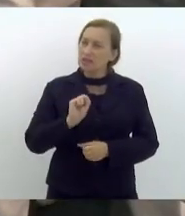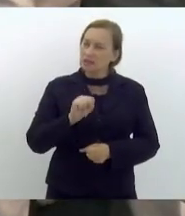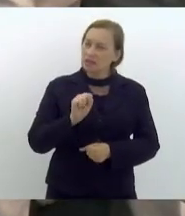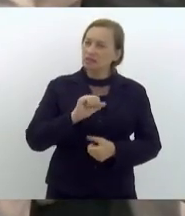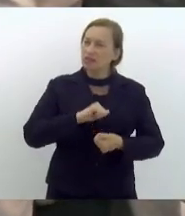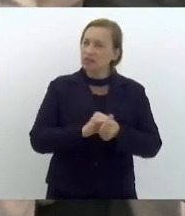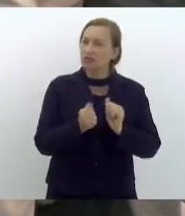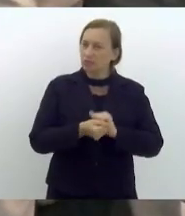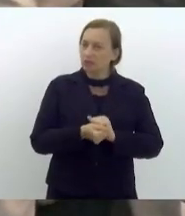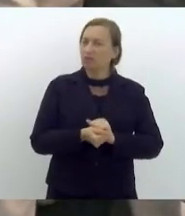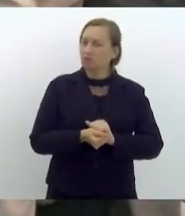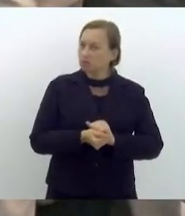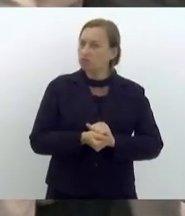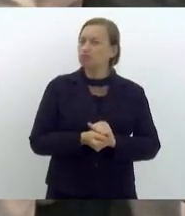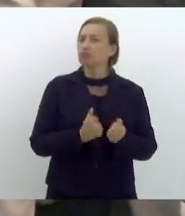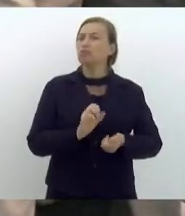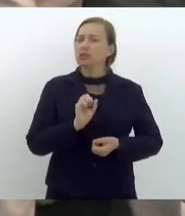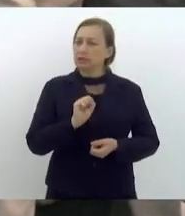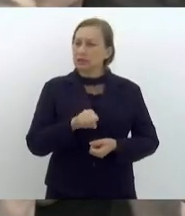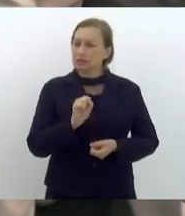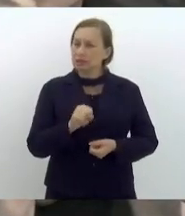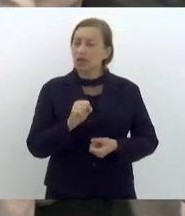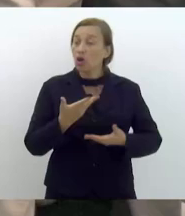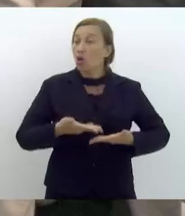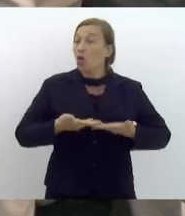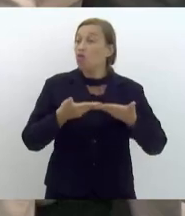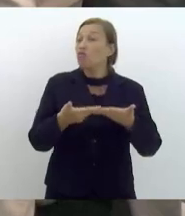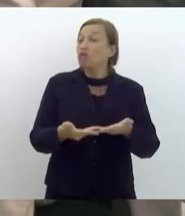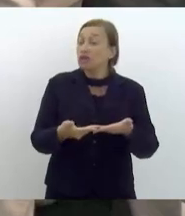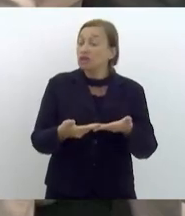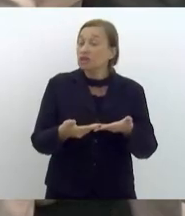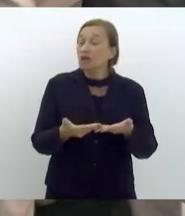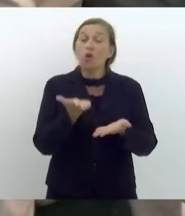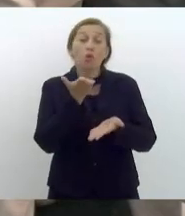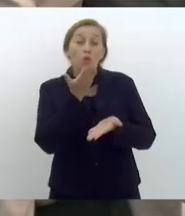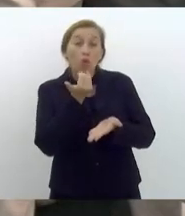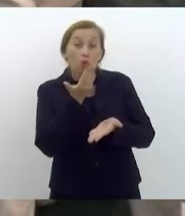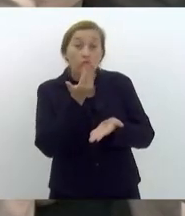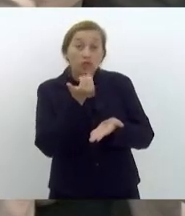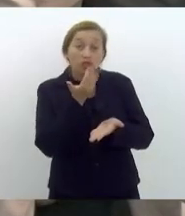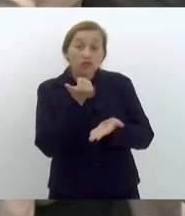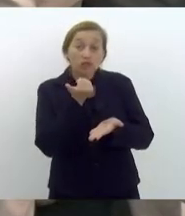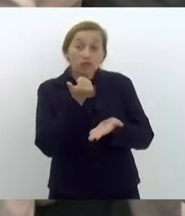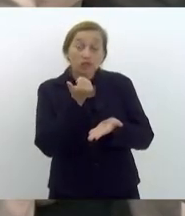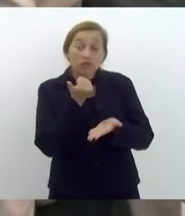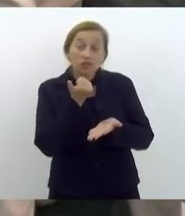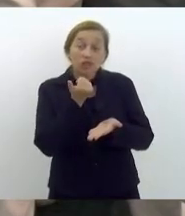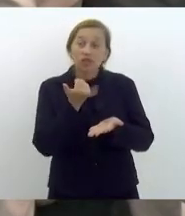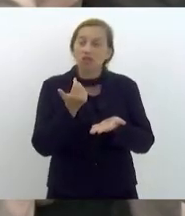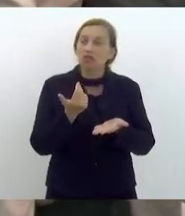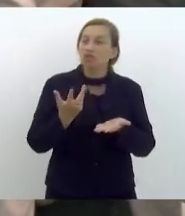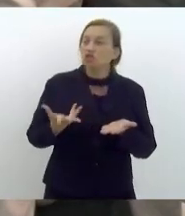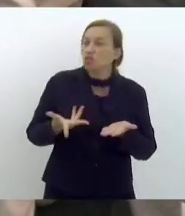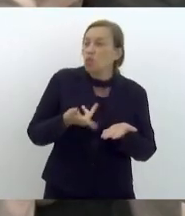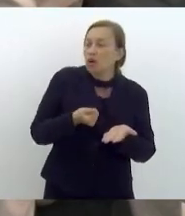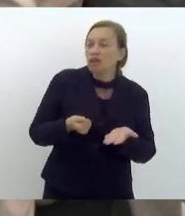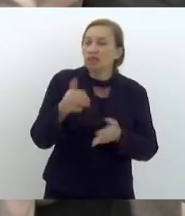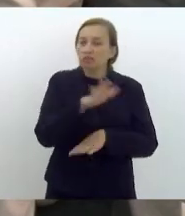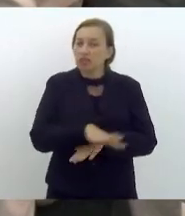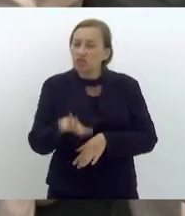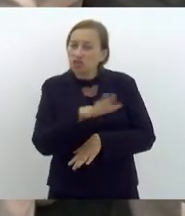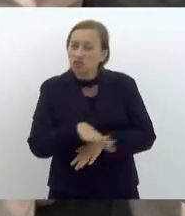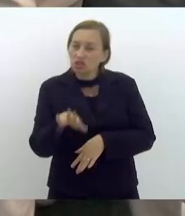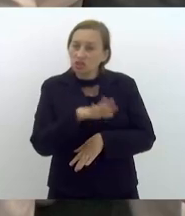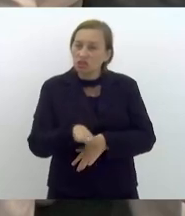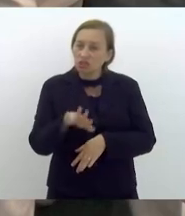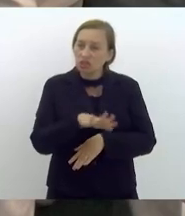vai fazer adequação e oferecer comidas nutrientes de qualidade para as nossas crianças